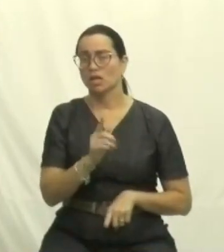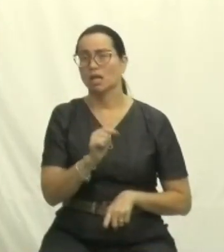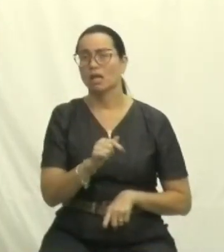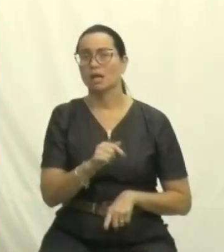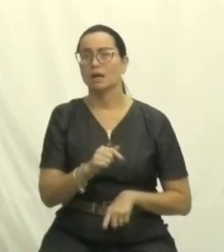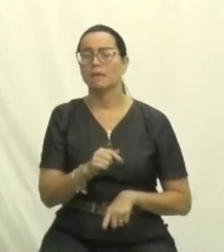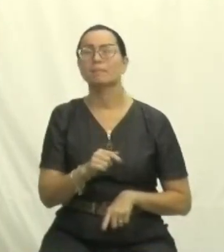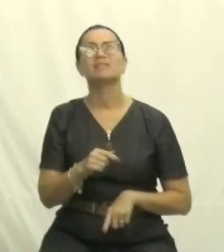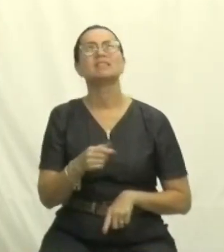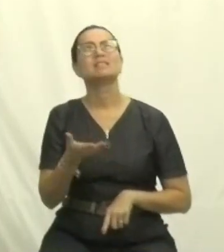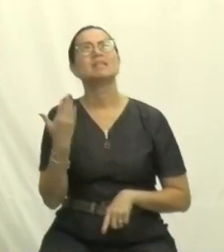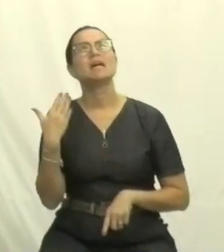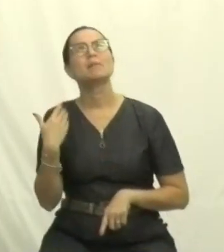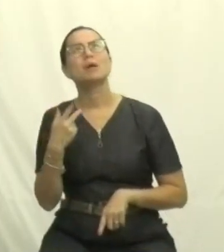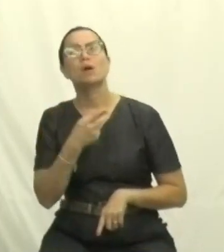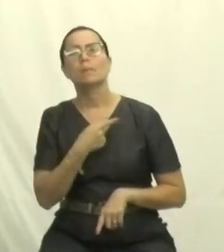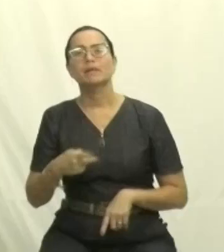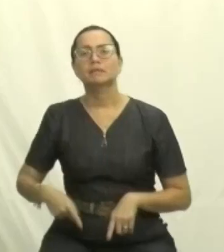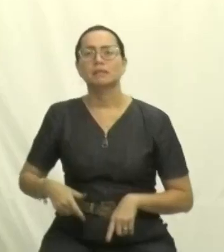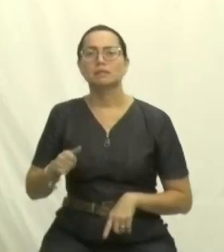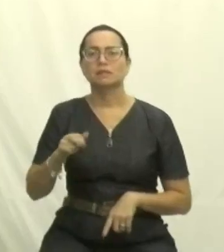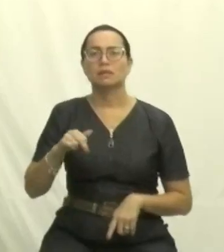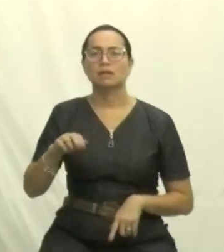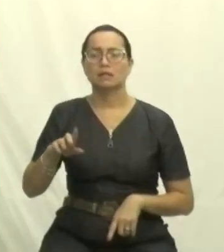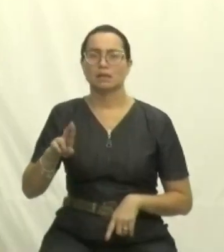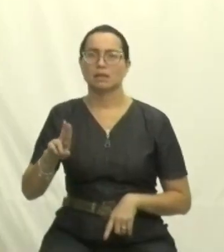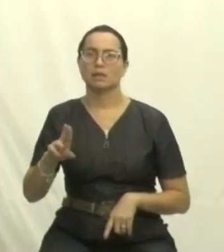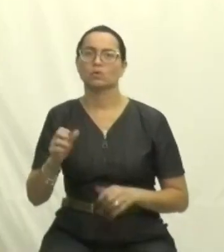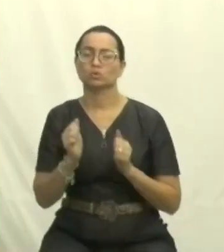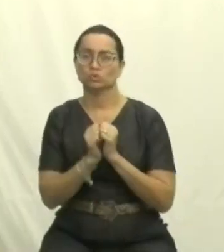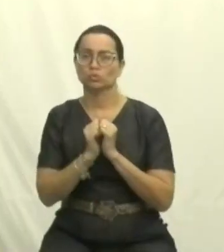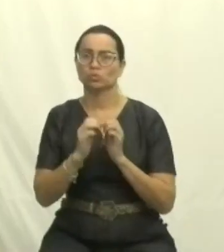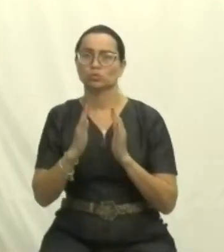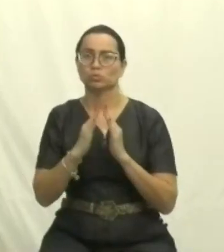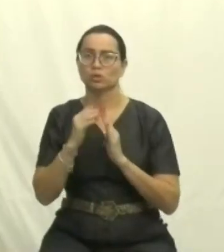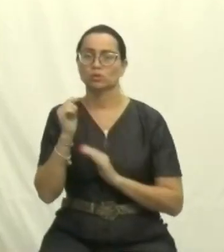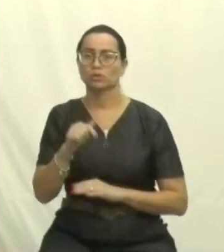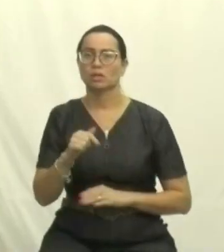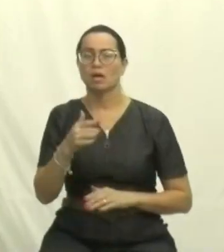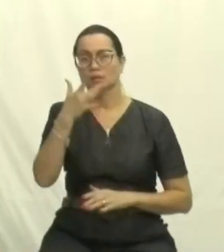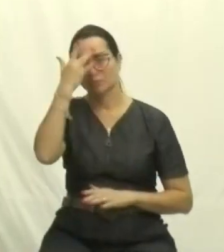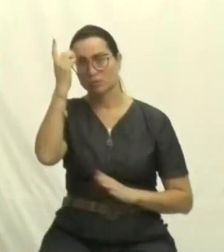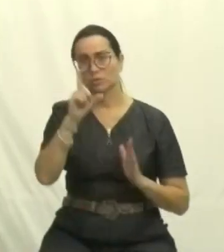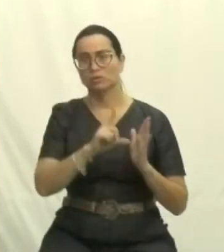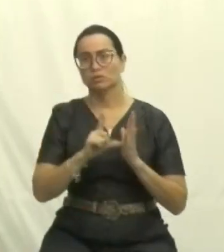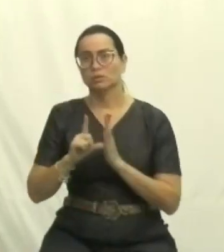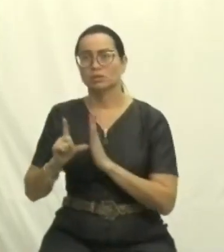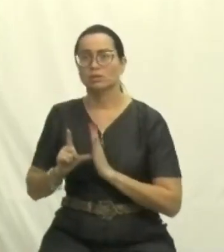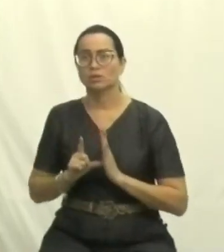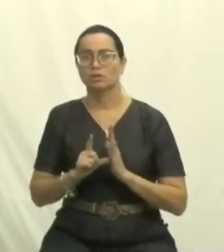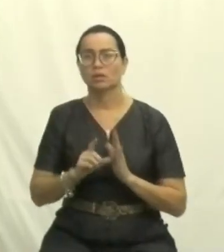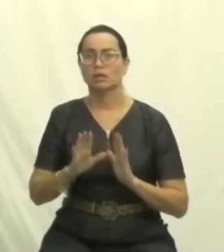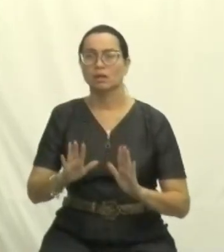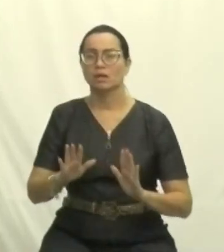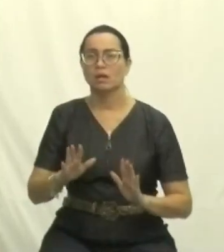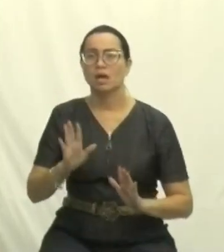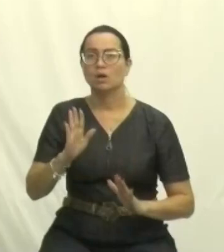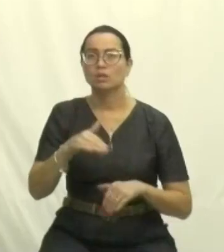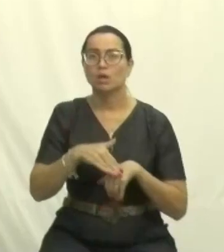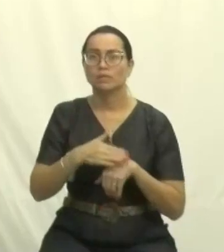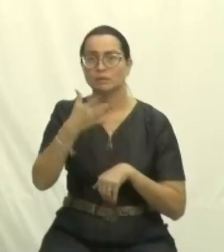então presidente, o Arleu, que era o presidente dessa casa, junto com os moradores de lá, os comerciantes. Gente, eu já conversei com gente lá que